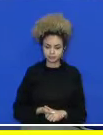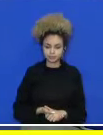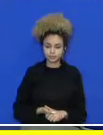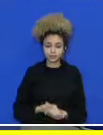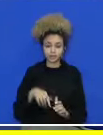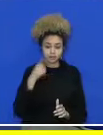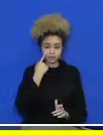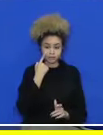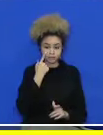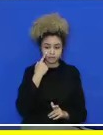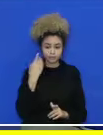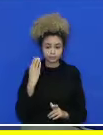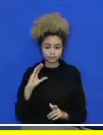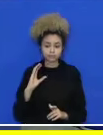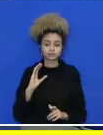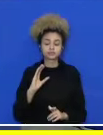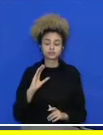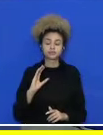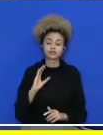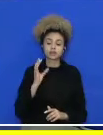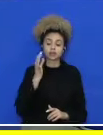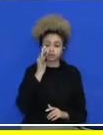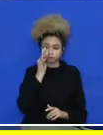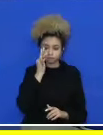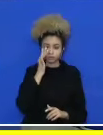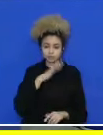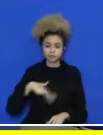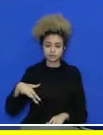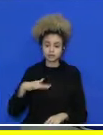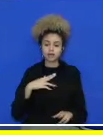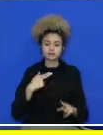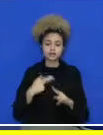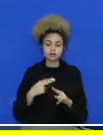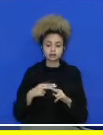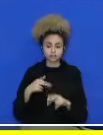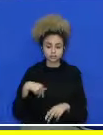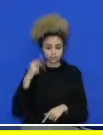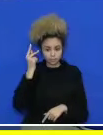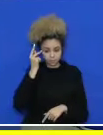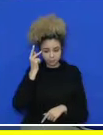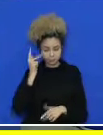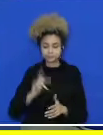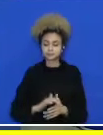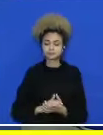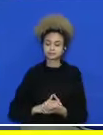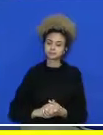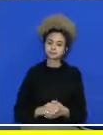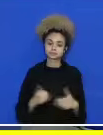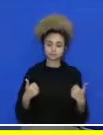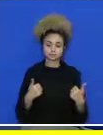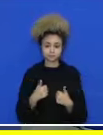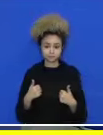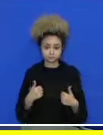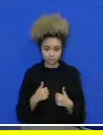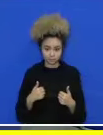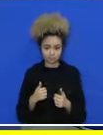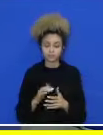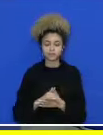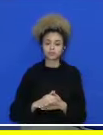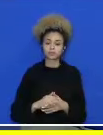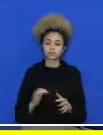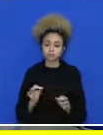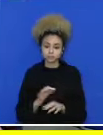Você acompanhando a nossa transmissão ao vivo direto do espaço Loterias Caixa em São Paulo. Muito bem, este